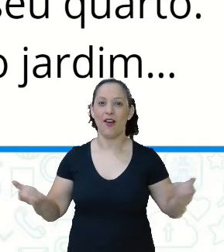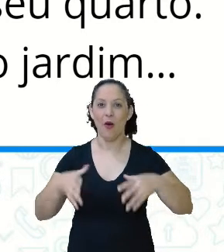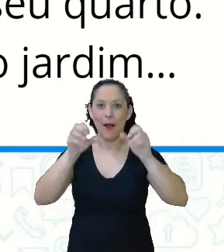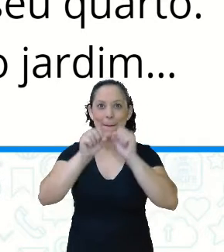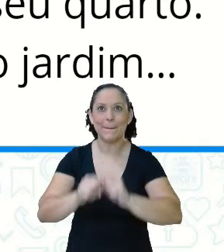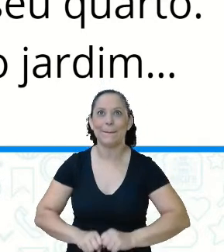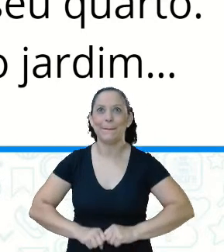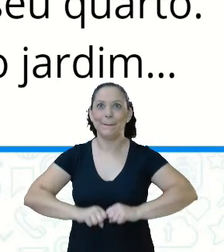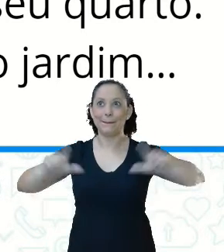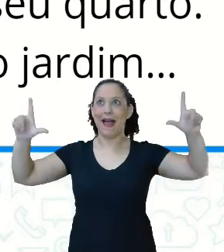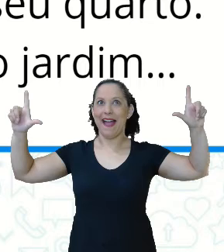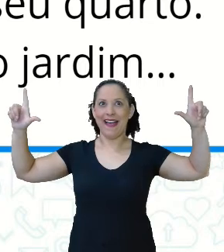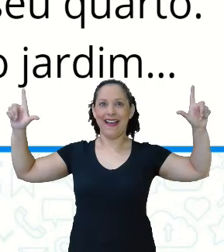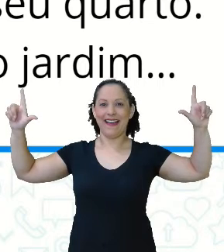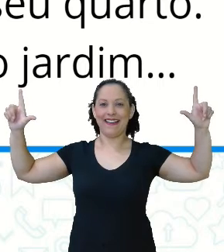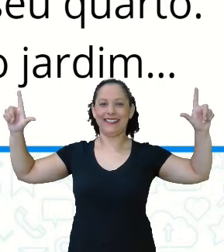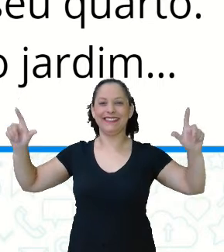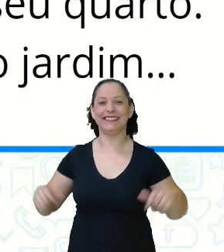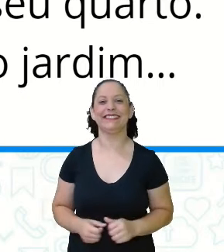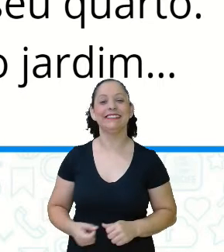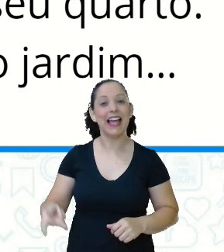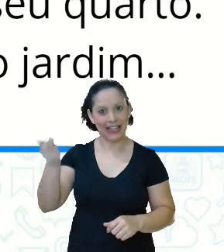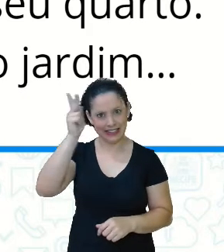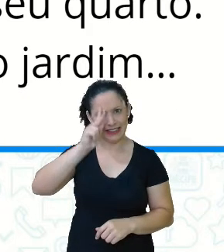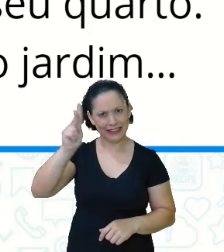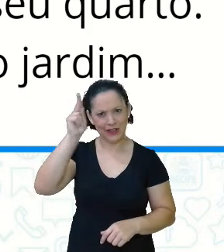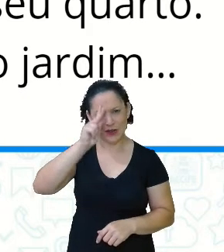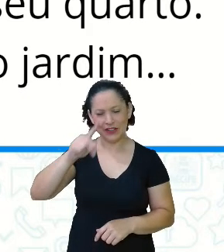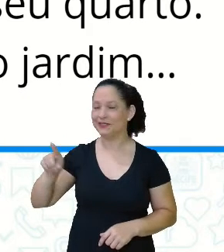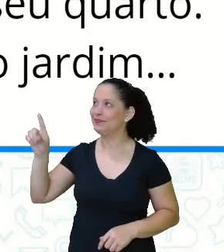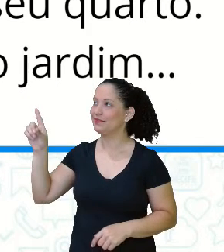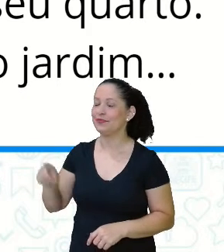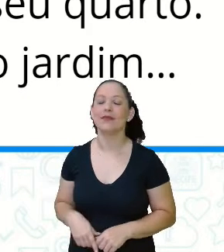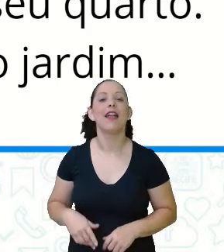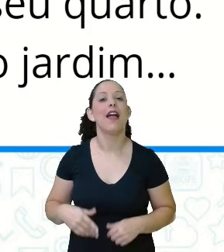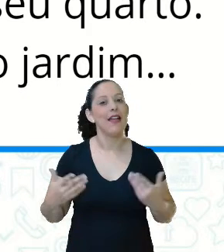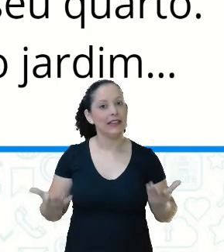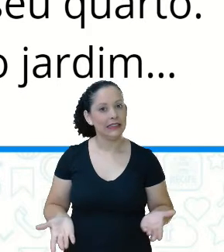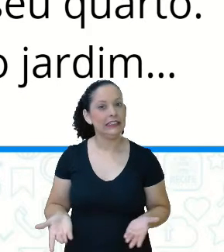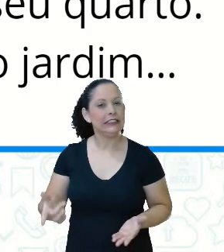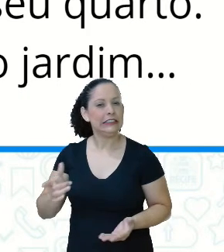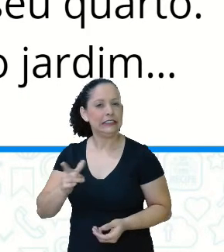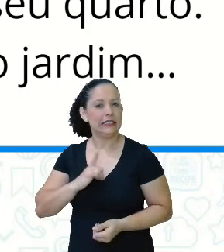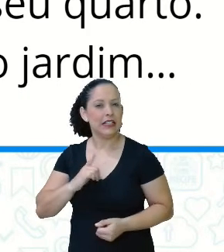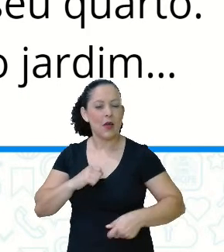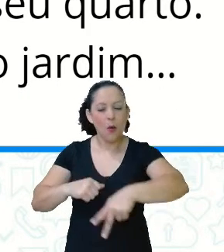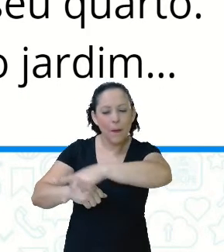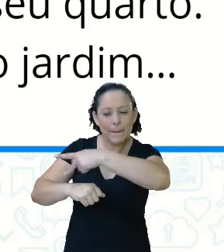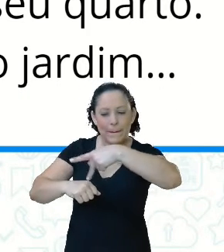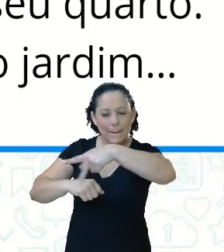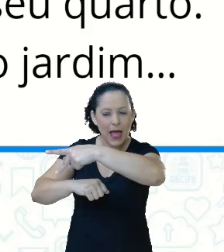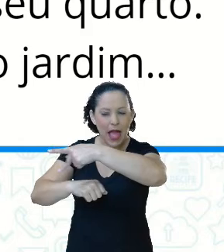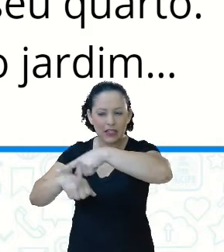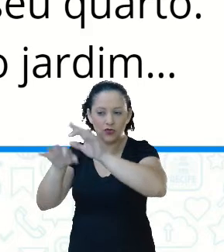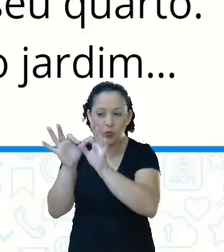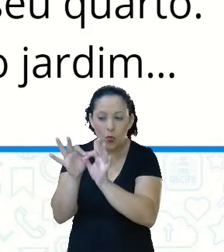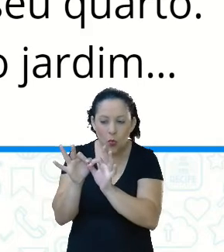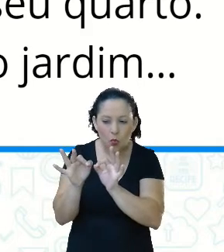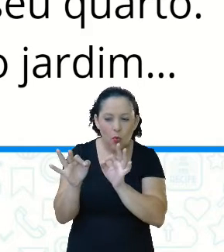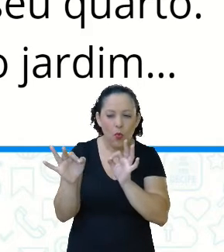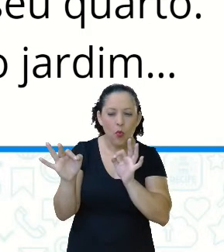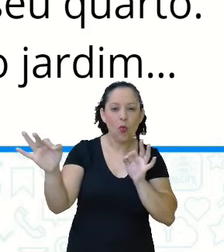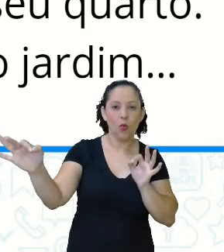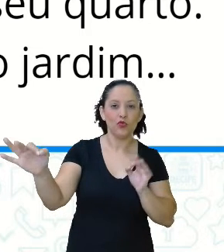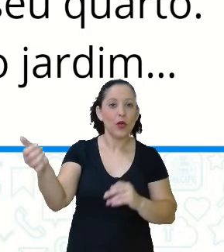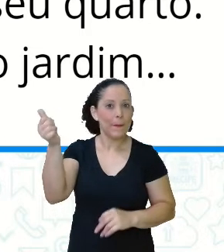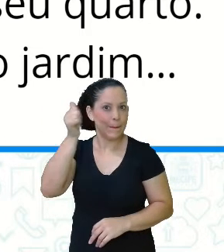tela. Vamos começar a leitura. A Branca de Neve. Era uma vez, num país muito distante, uma rainha